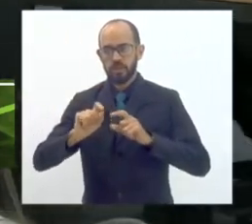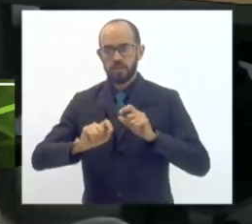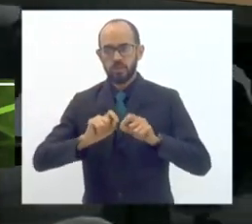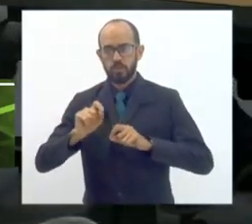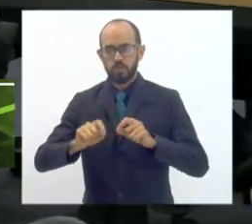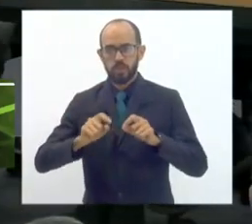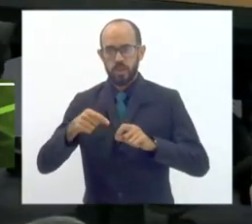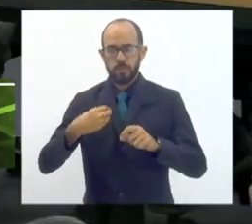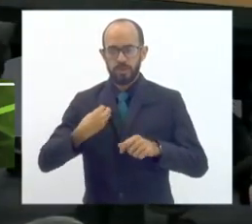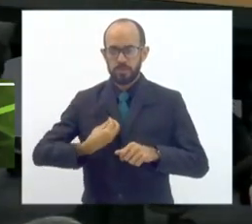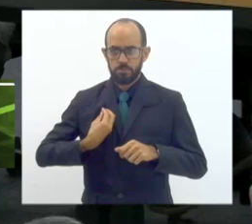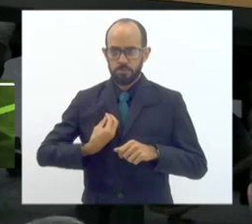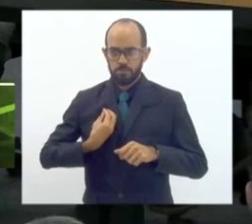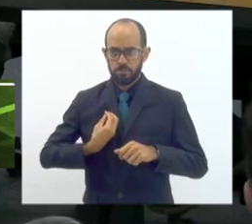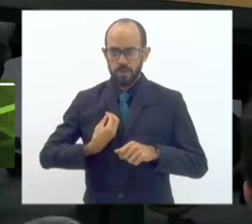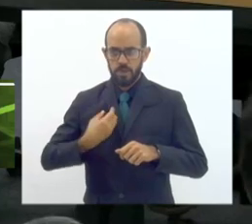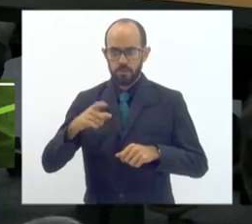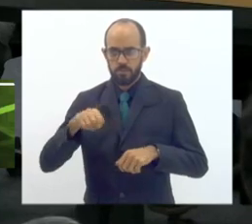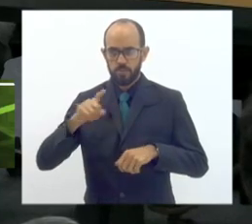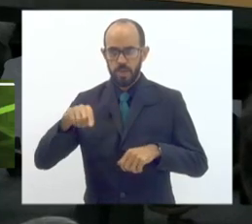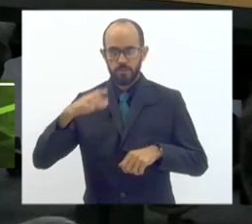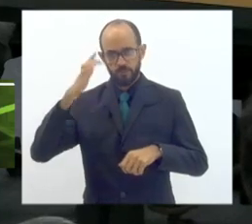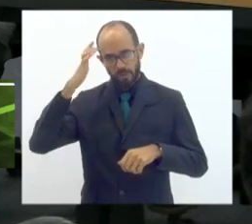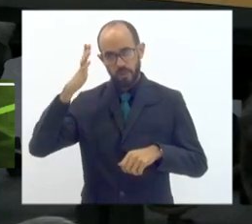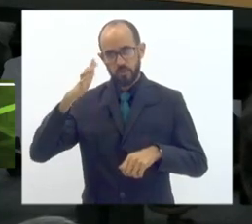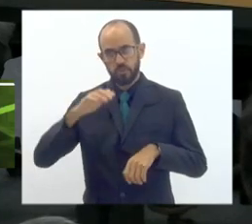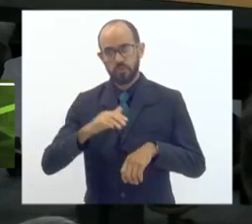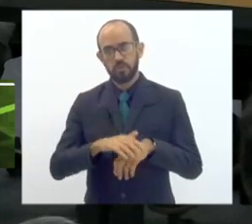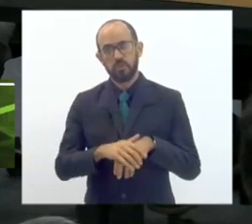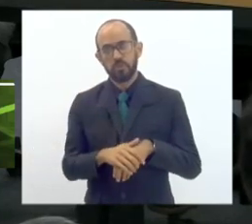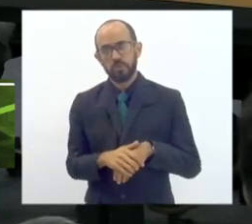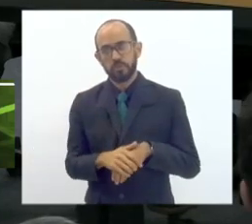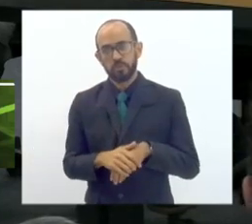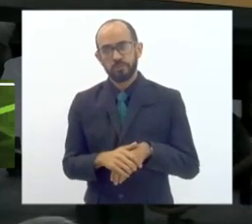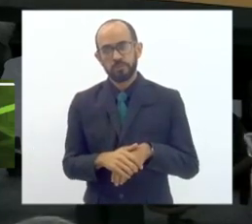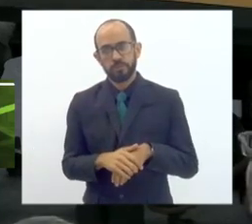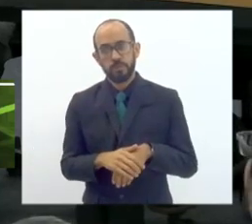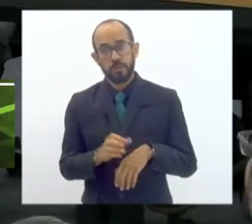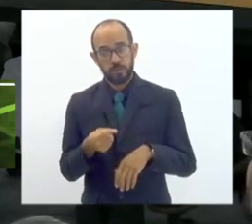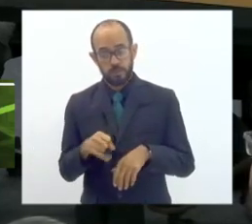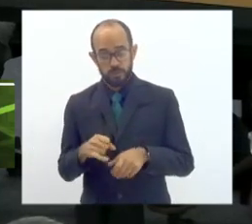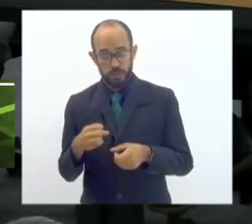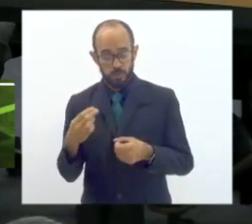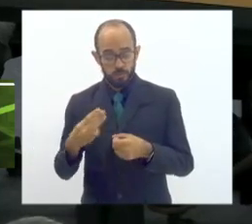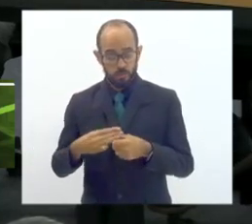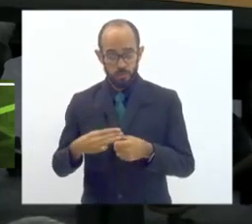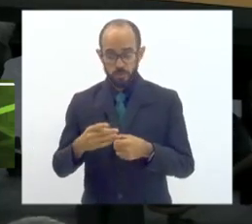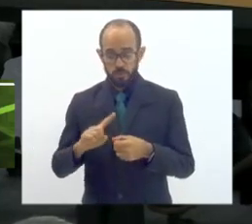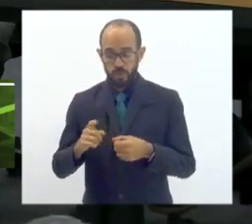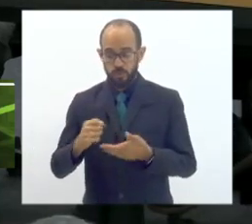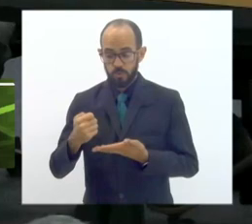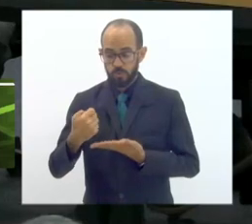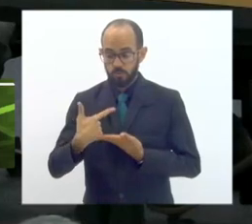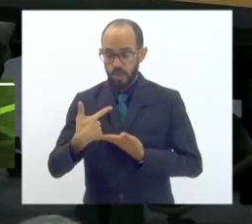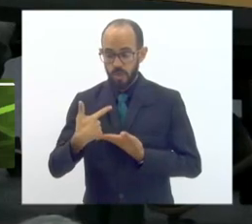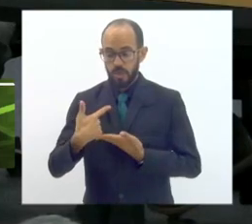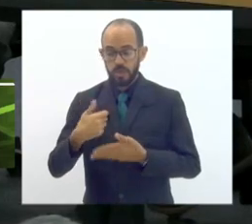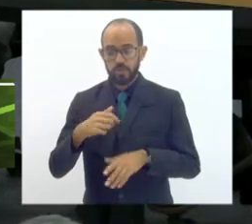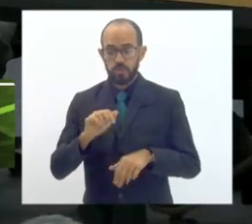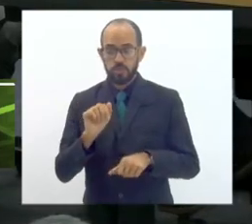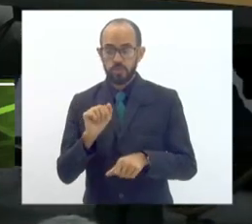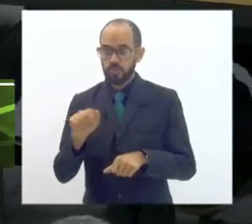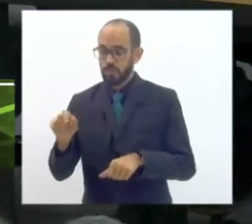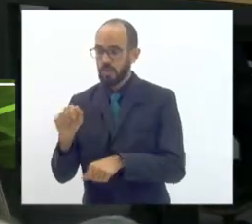a participarem do Marque Fácil. E, se o município não nos paga, a gente suspende o município